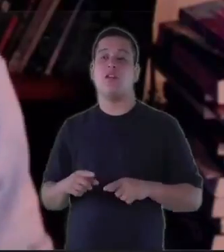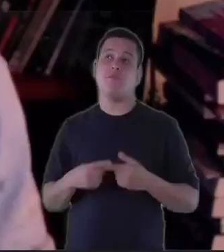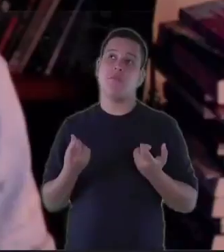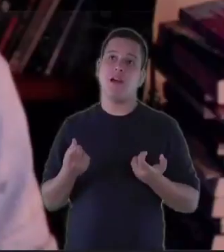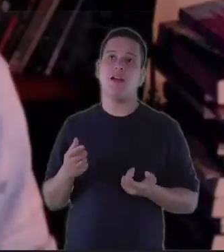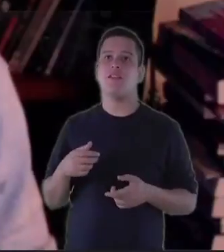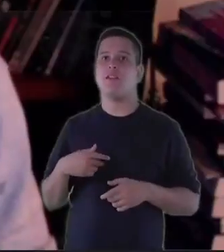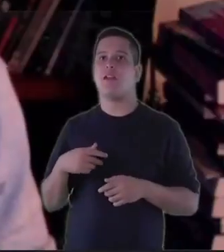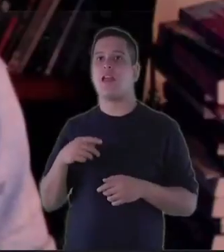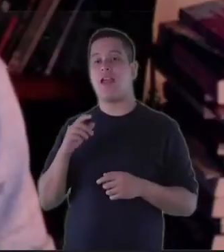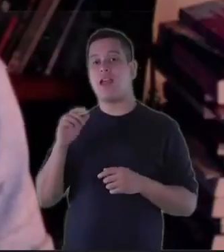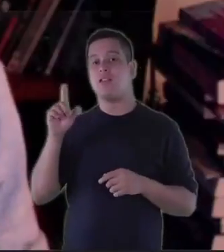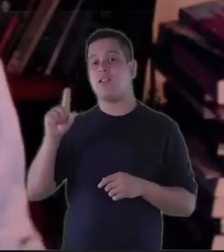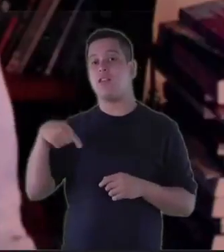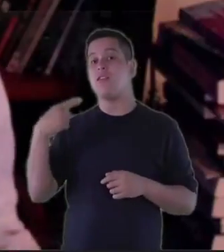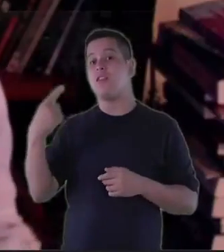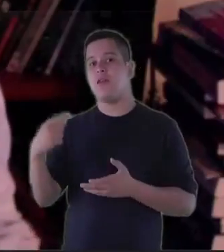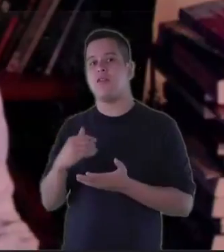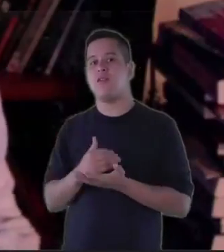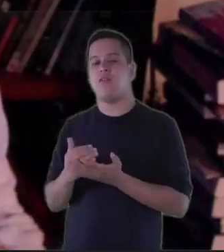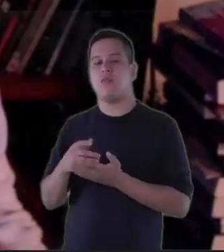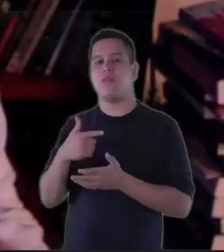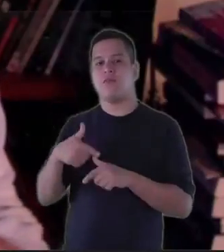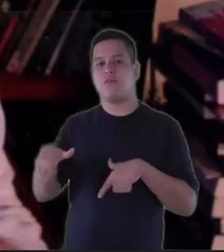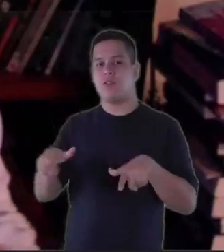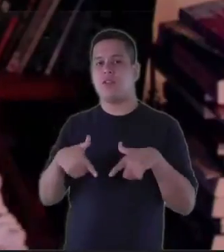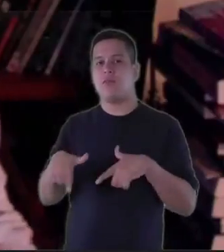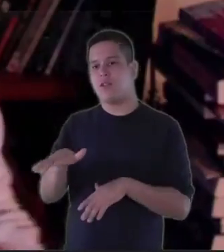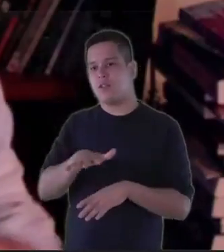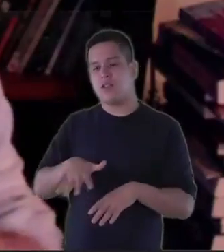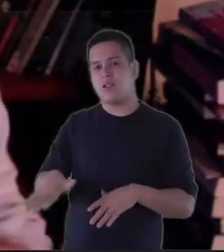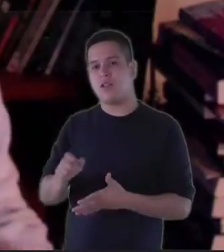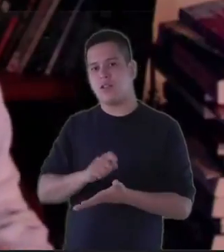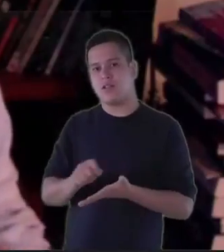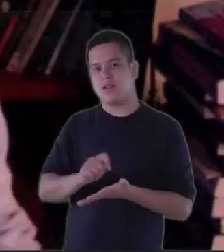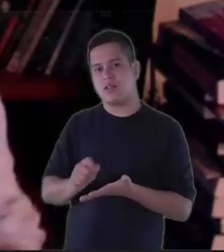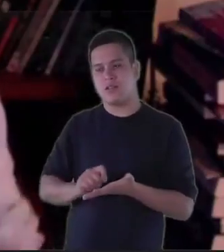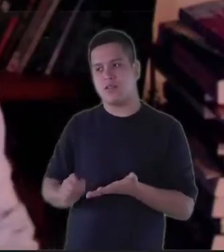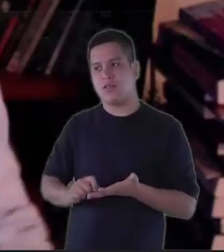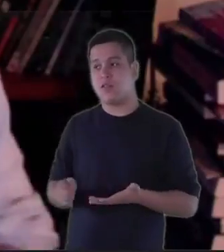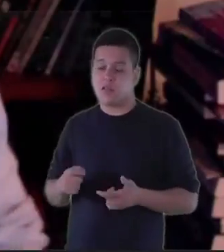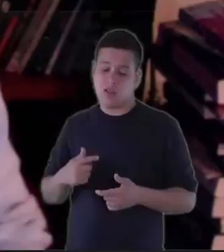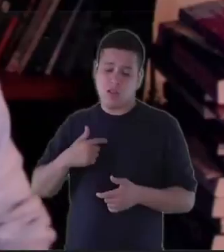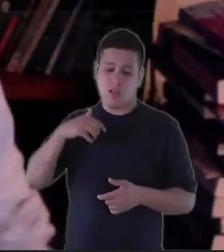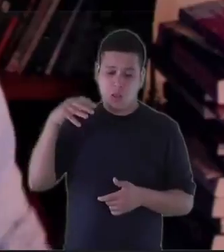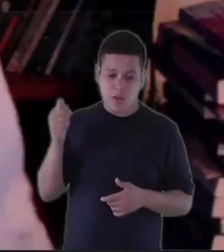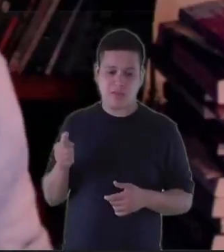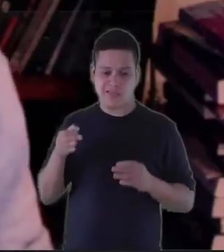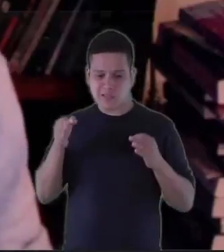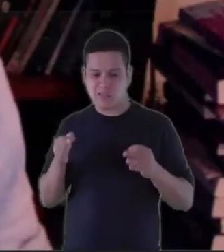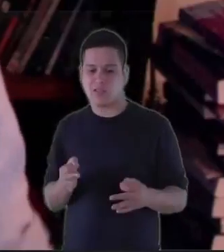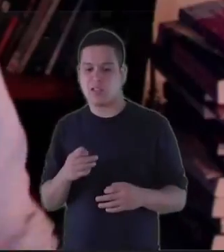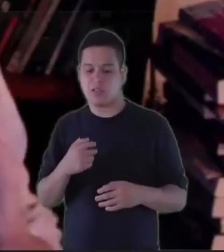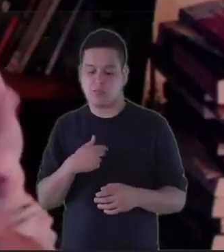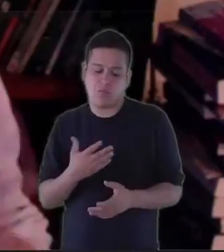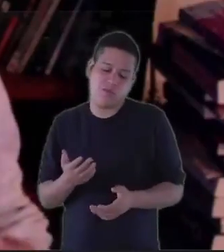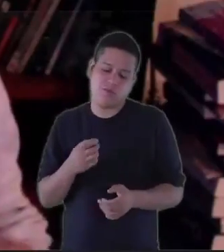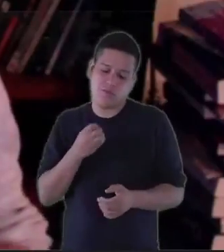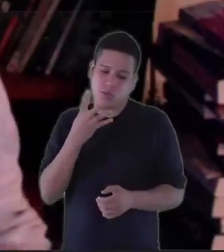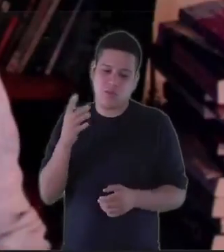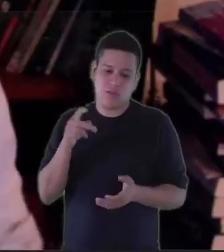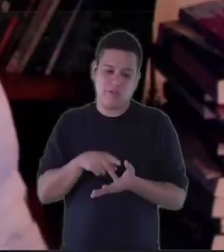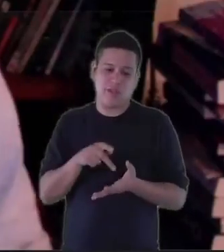da literatura chegou um pouco depois. Porque, inclusive, eu acho que é preciso, na maioria dos casos, ou pelo menos no meu, com certeza, uma